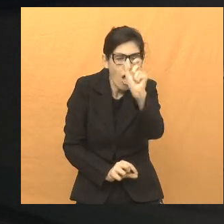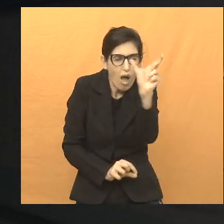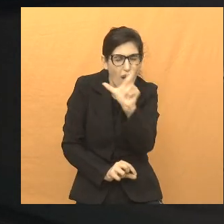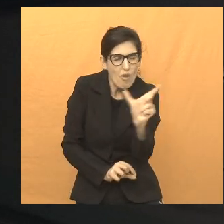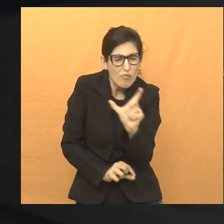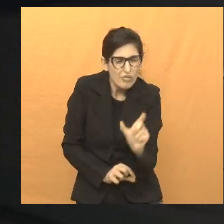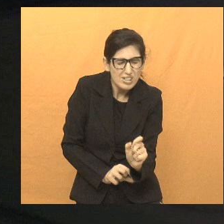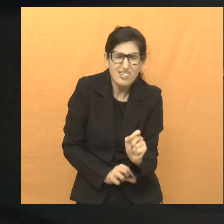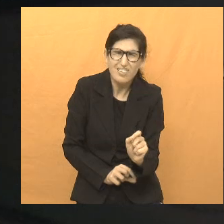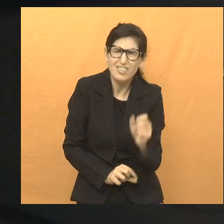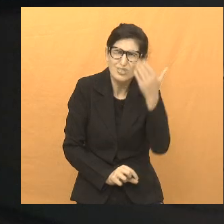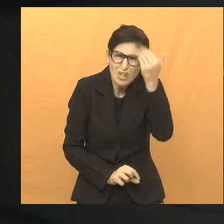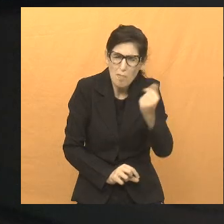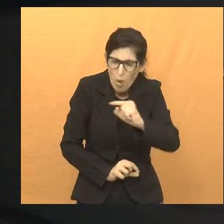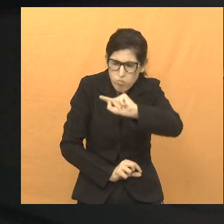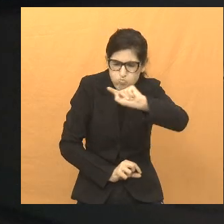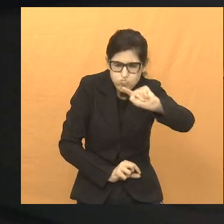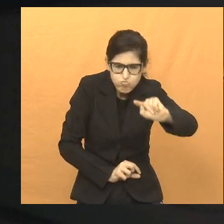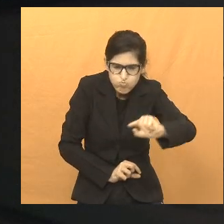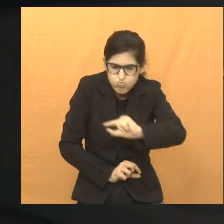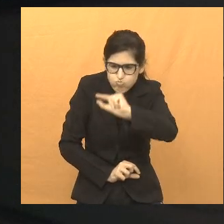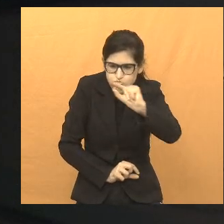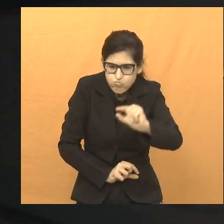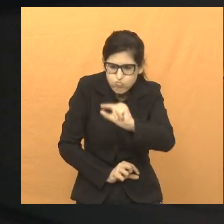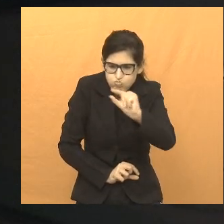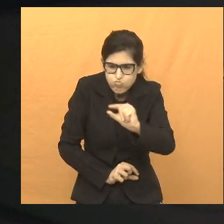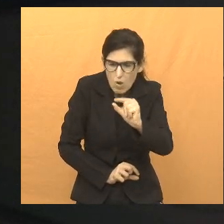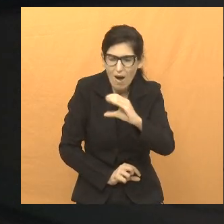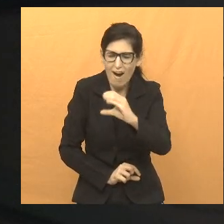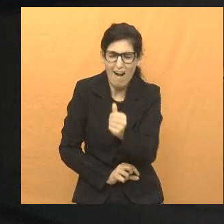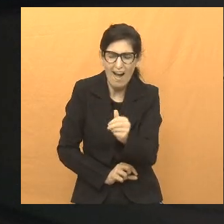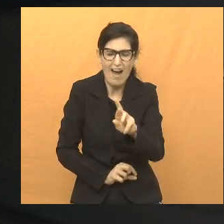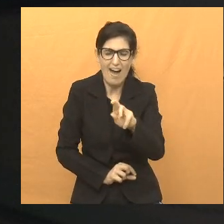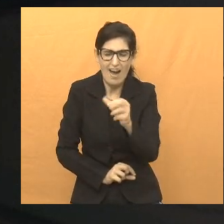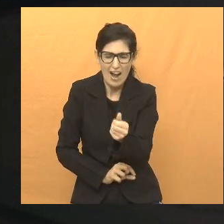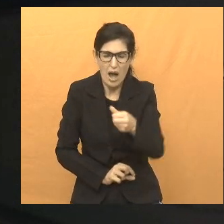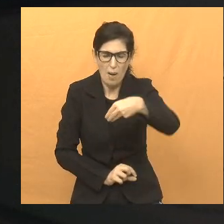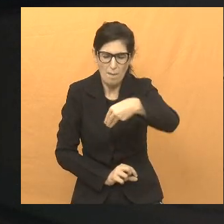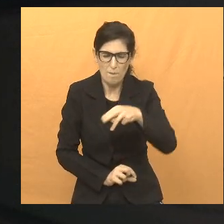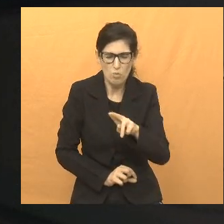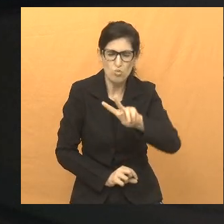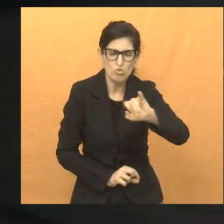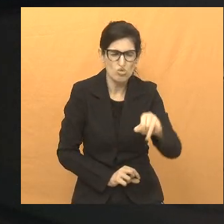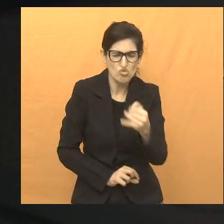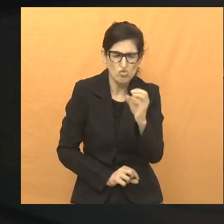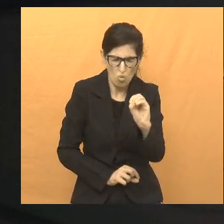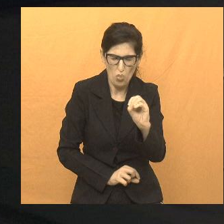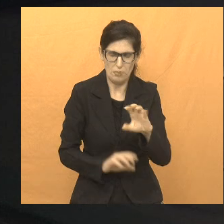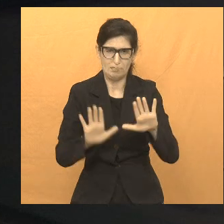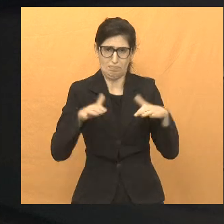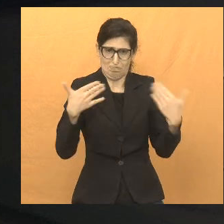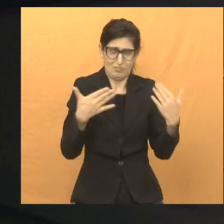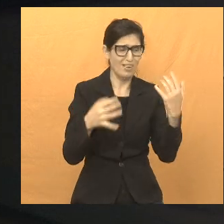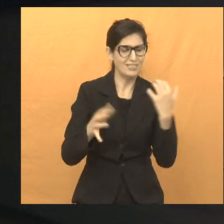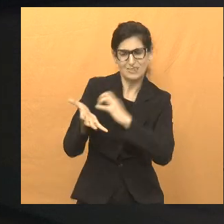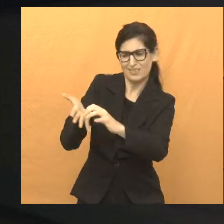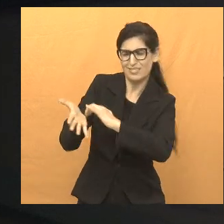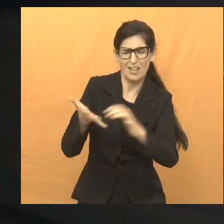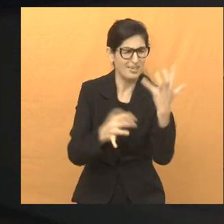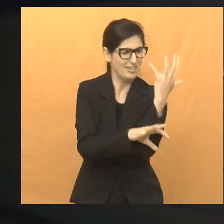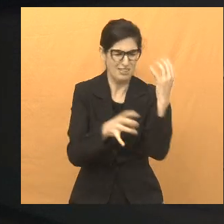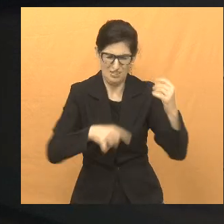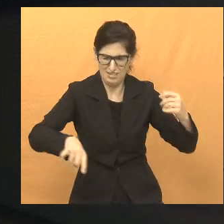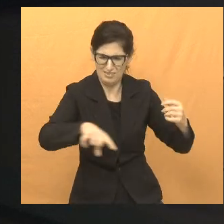E aí teve né, eu falo assim, um jogo de empurra, porque a Secretaria de Meio Ambiente disse que a responsabilidade